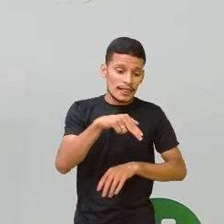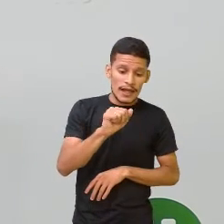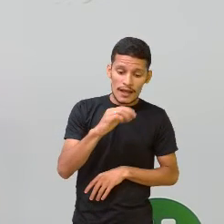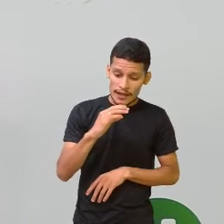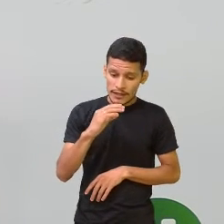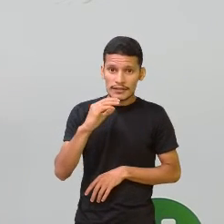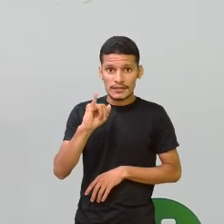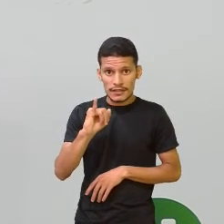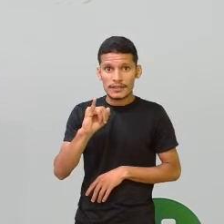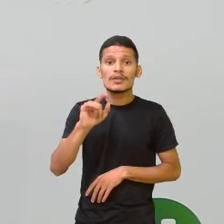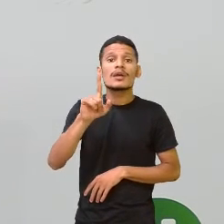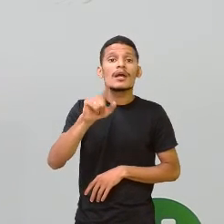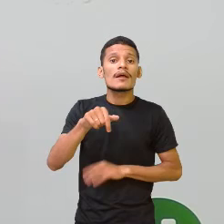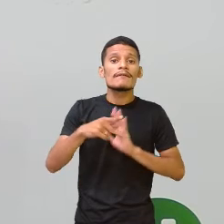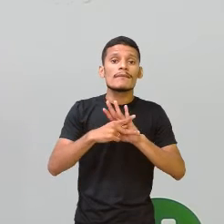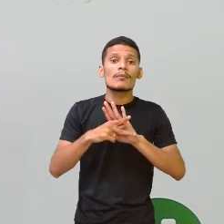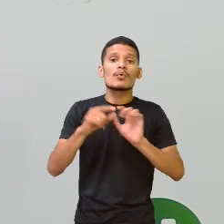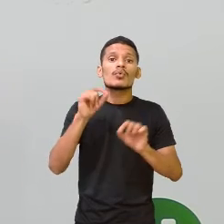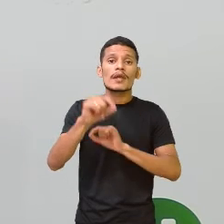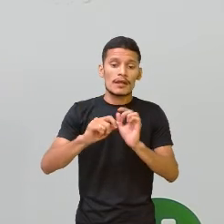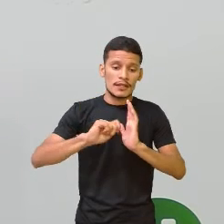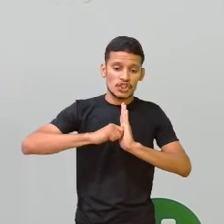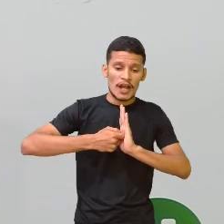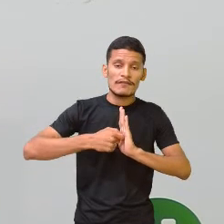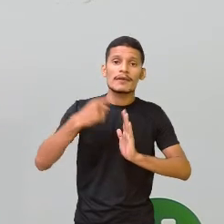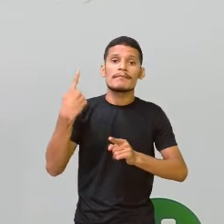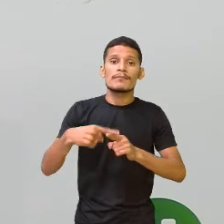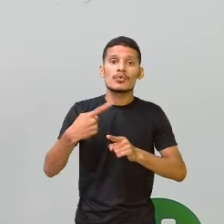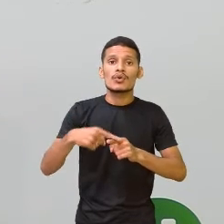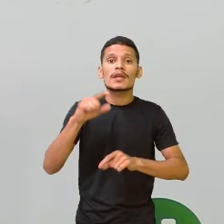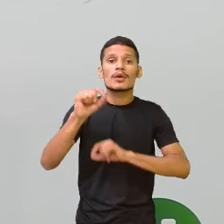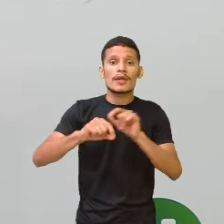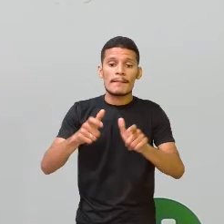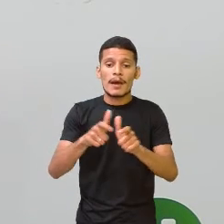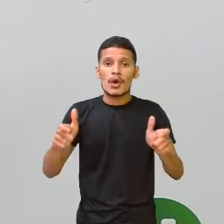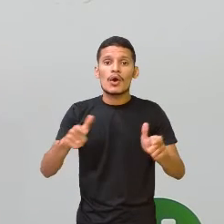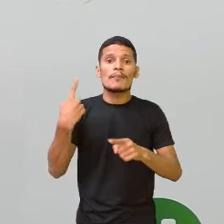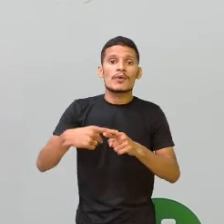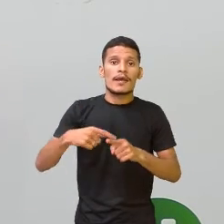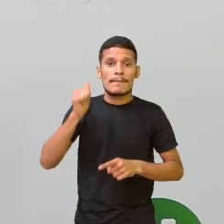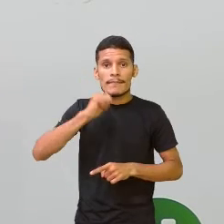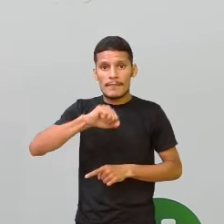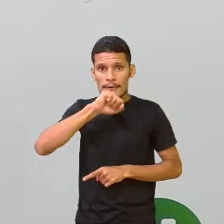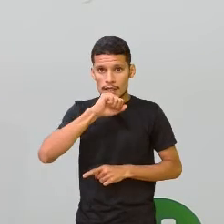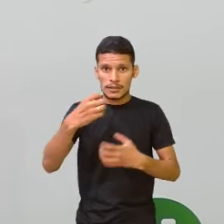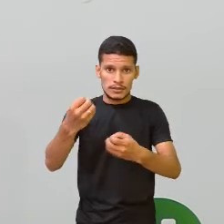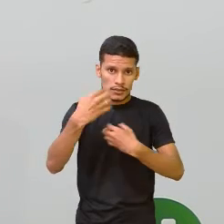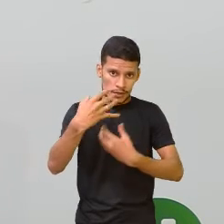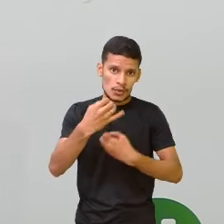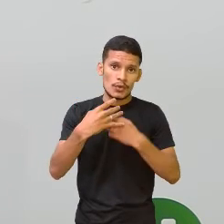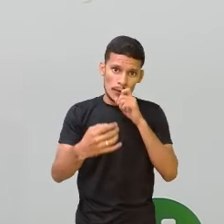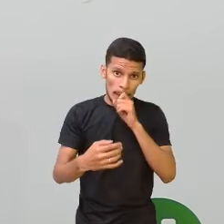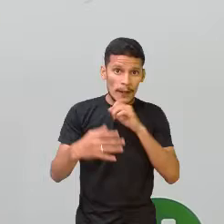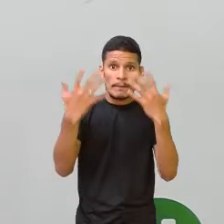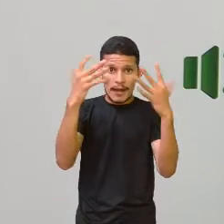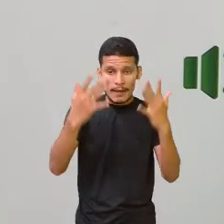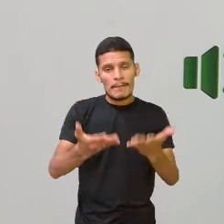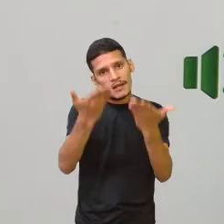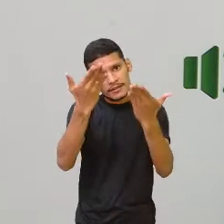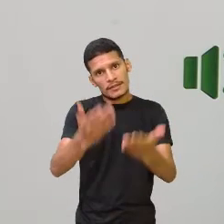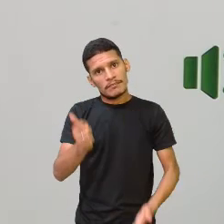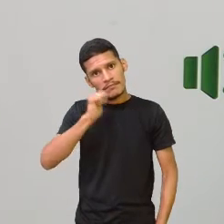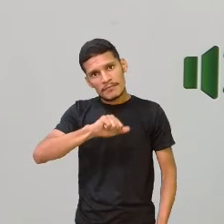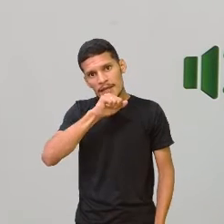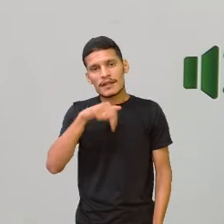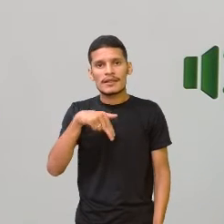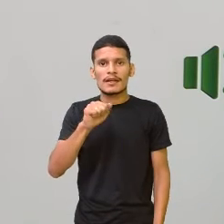dizendo que ela usa o método da chave quando o número é maior, que foi a mãe dela que a ensinou. Isso, muito bem. Parabéns, inclusive, à mãe de Nancy,